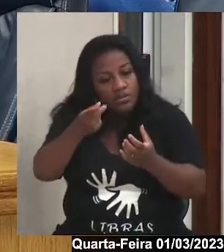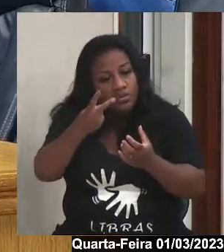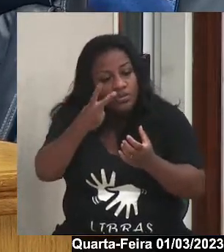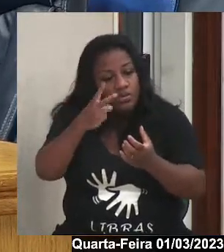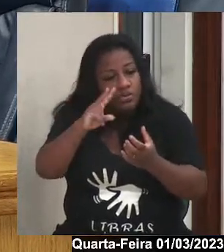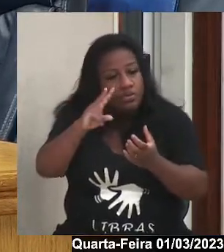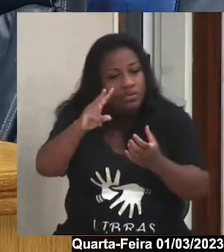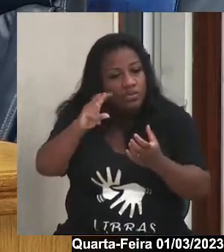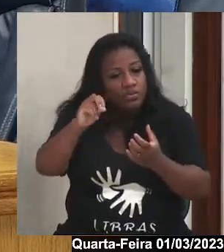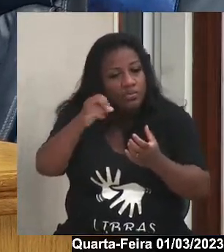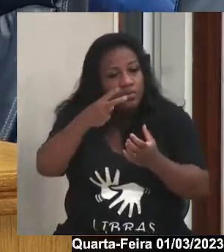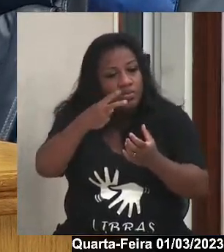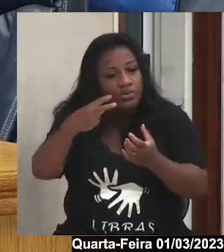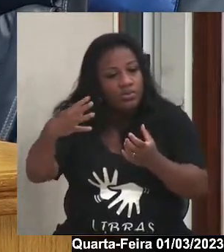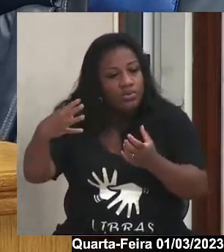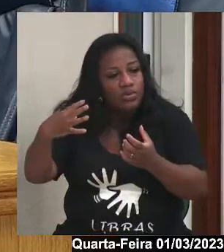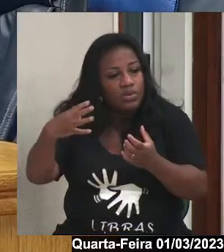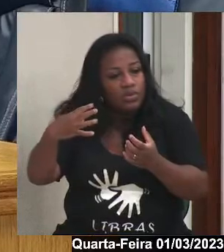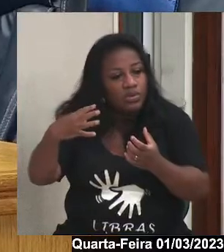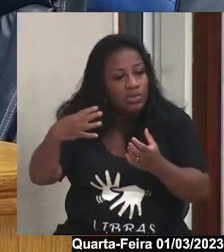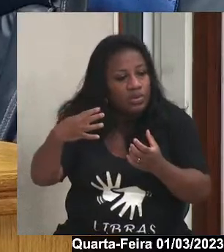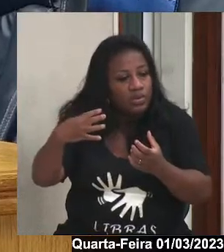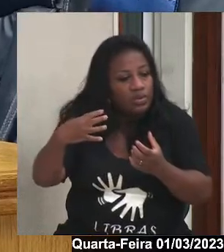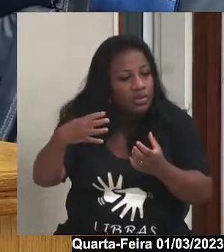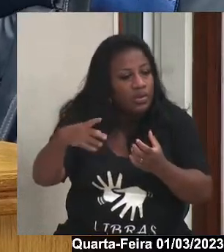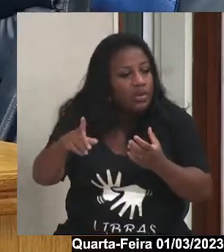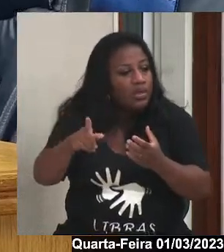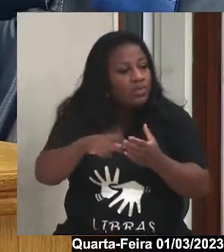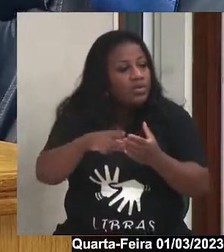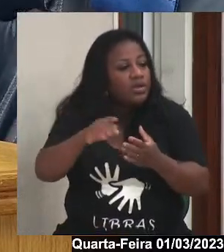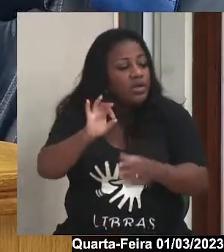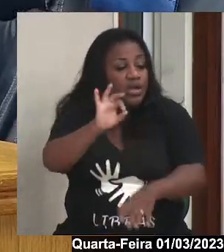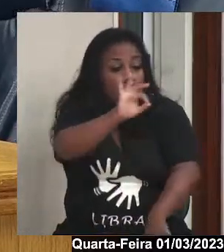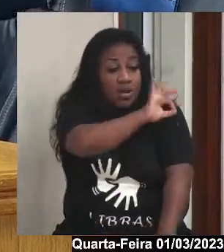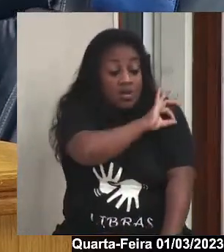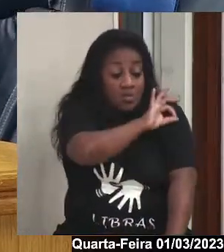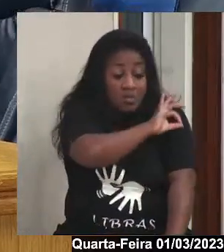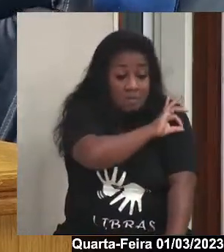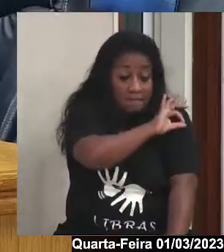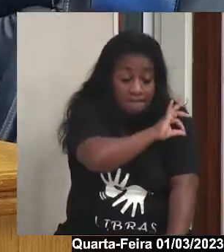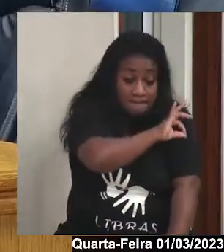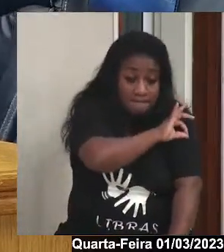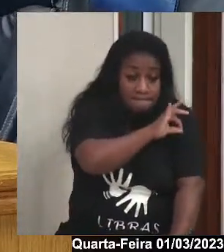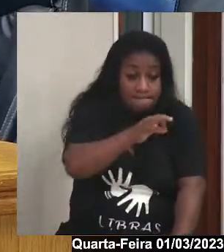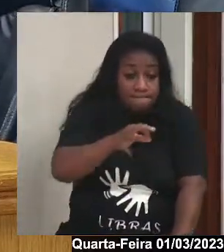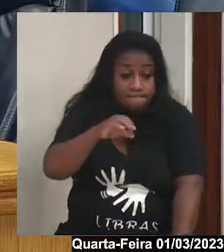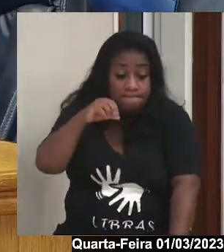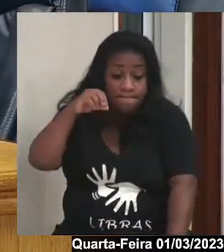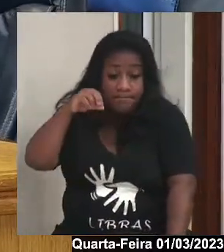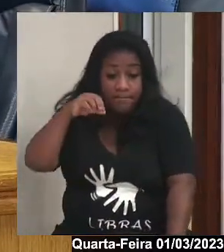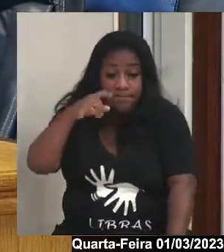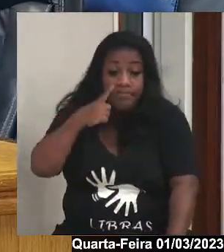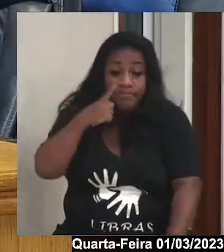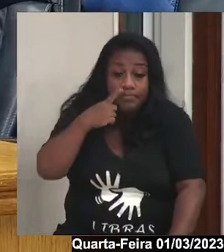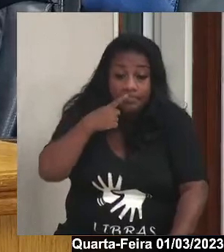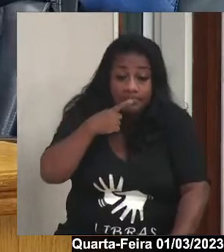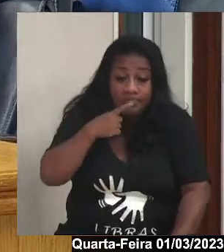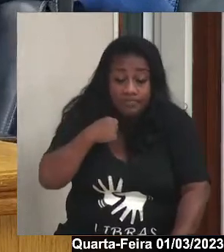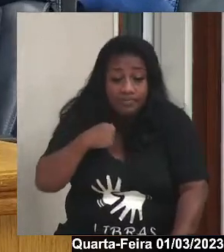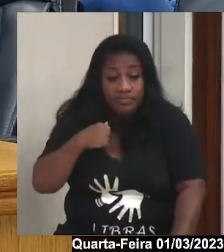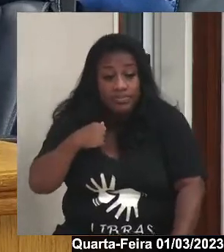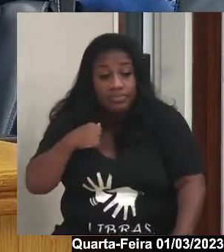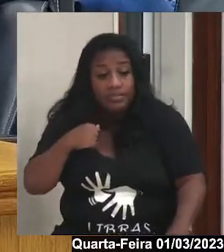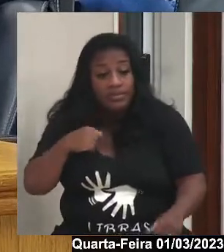2024, o que vai ser da vida do vereador Abidan, porque o foco dele é o prefeito Ney Santos. Mas quando o prefeito não for mais prefeito a partir